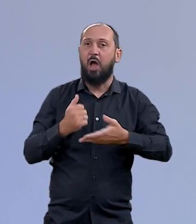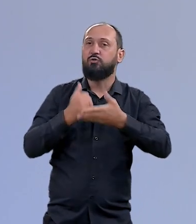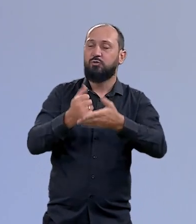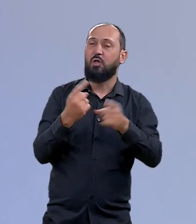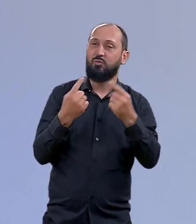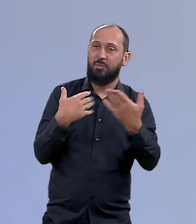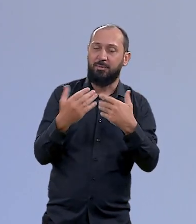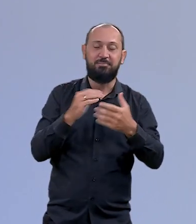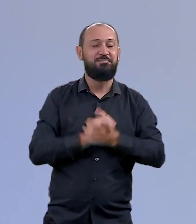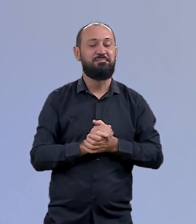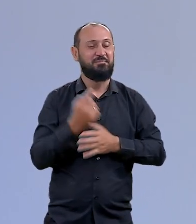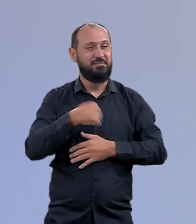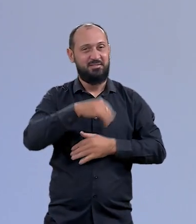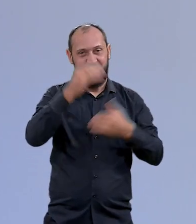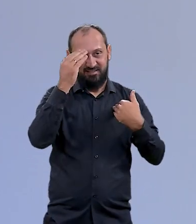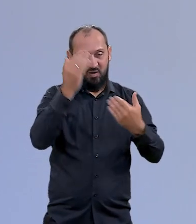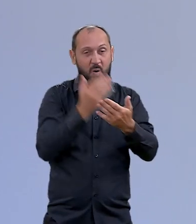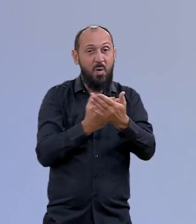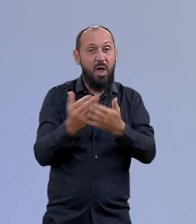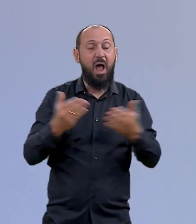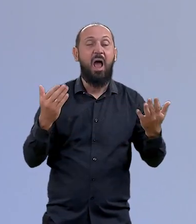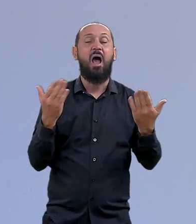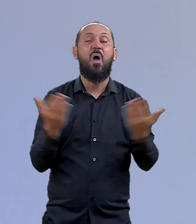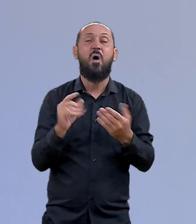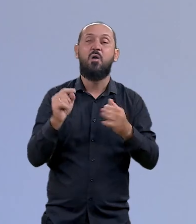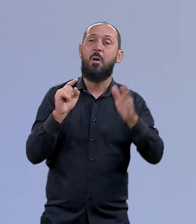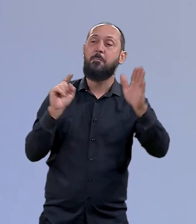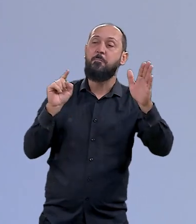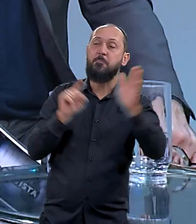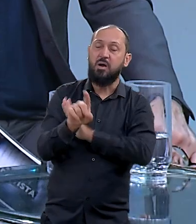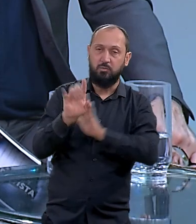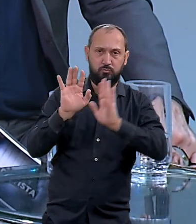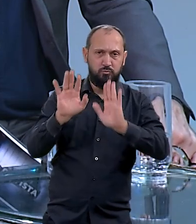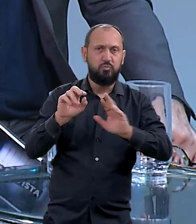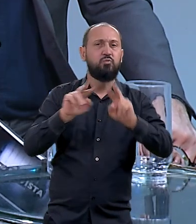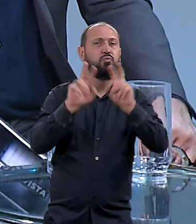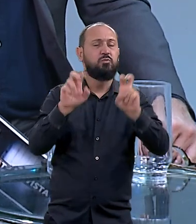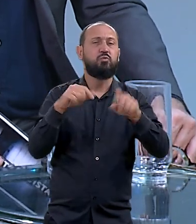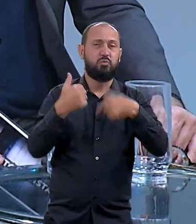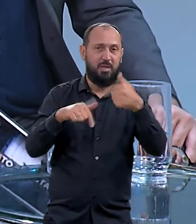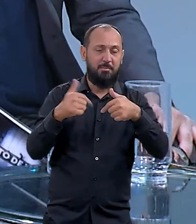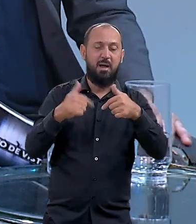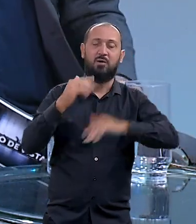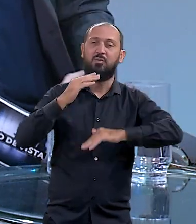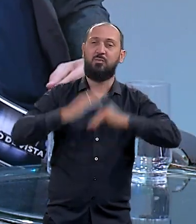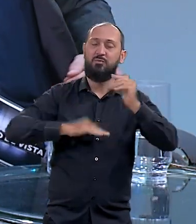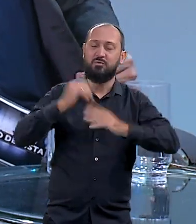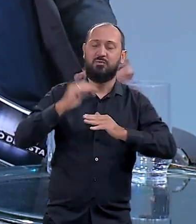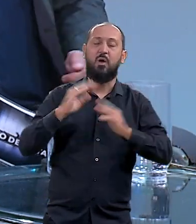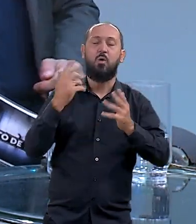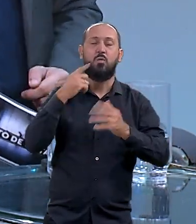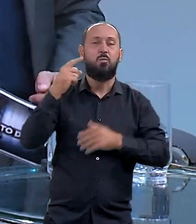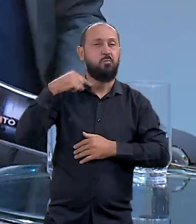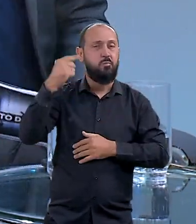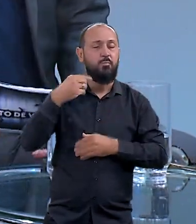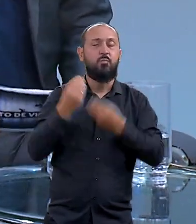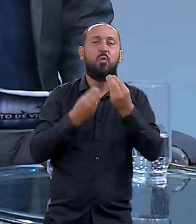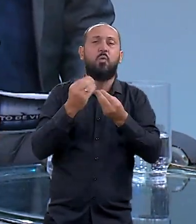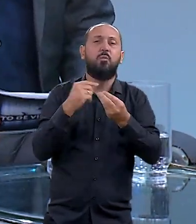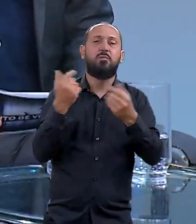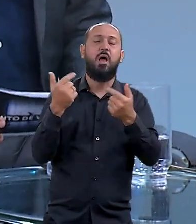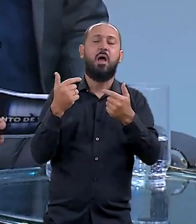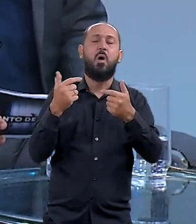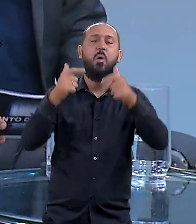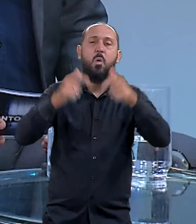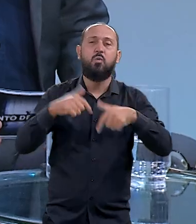estou à disposição para o que eu puder ajudar a contribuir nesse debate. Nós que agradecemos e eu vou começar fazendo uma pergunta acerca aí da